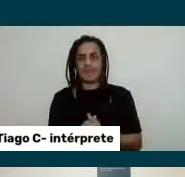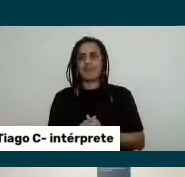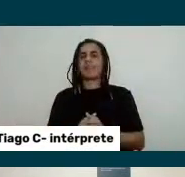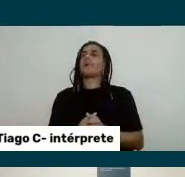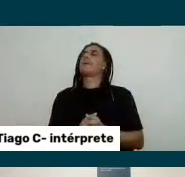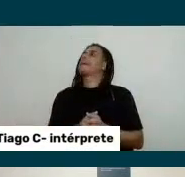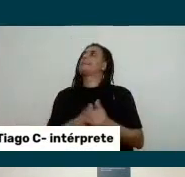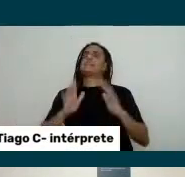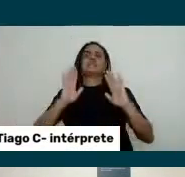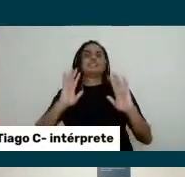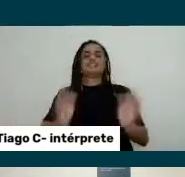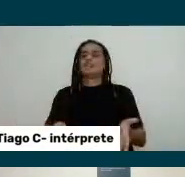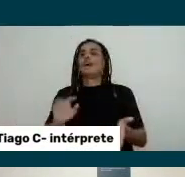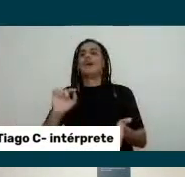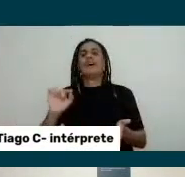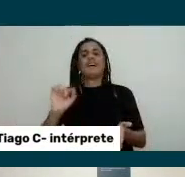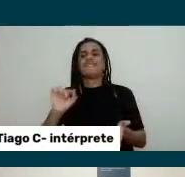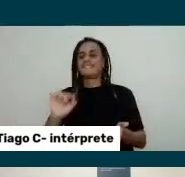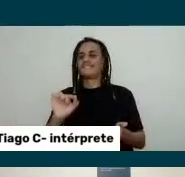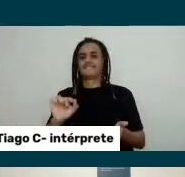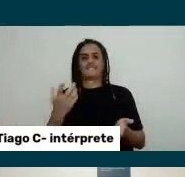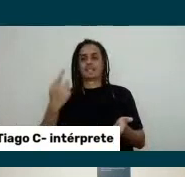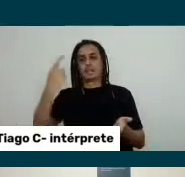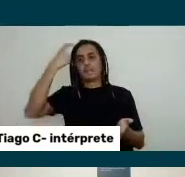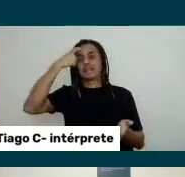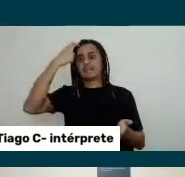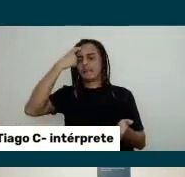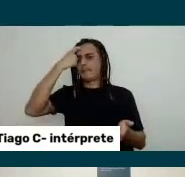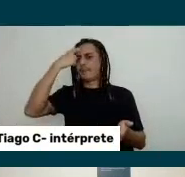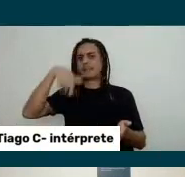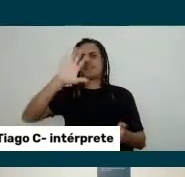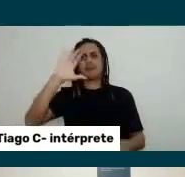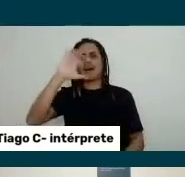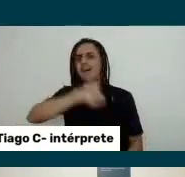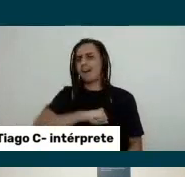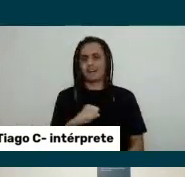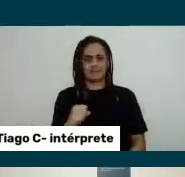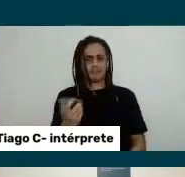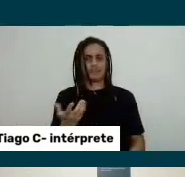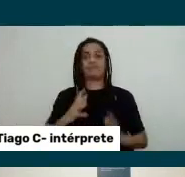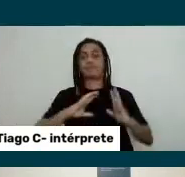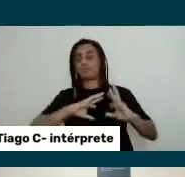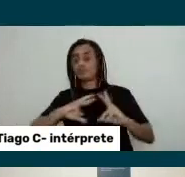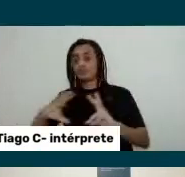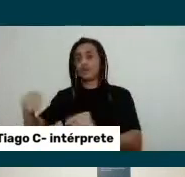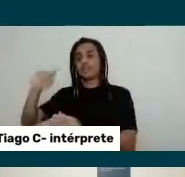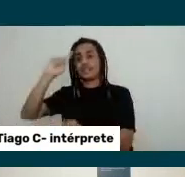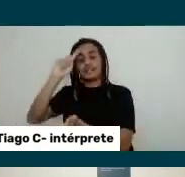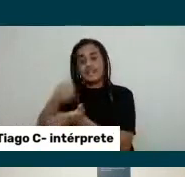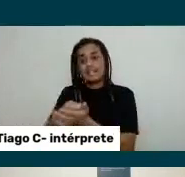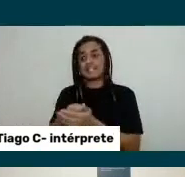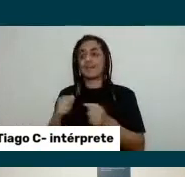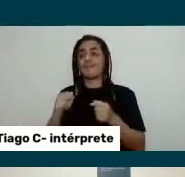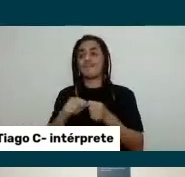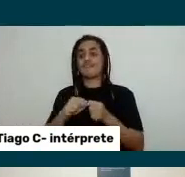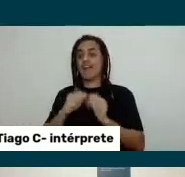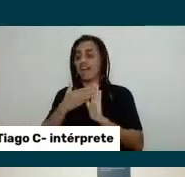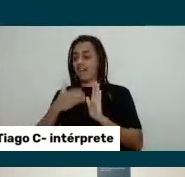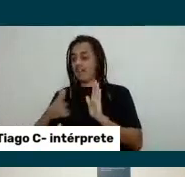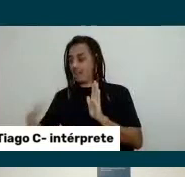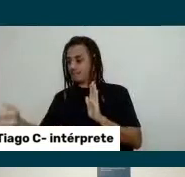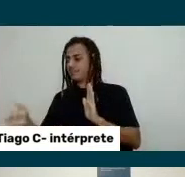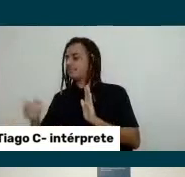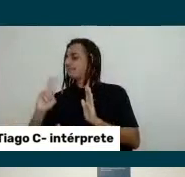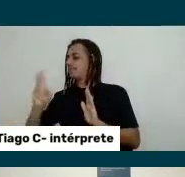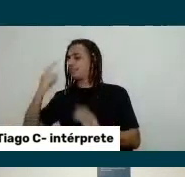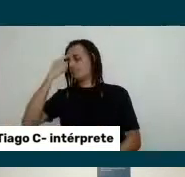isso já faz com que o pensamento gire muito mais rápido. Então, todas as decisões que ela começa a tomar a partir dali já